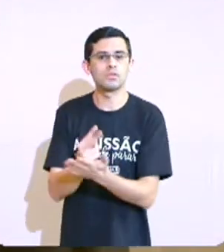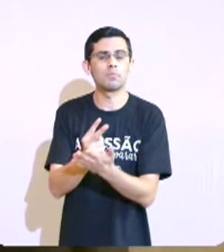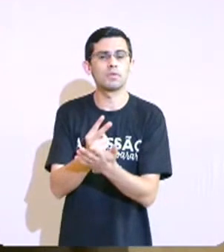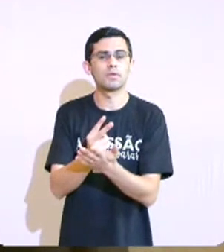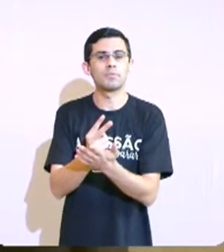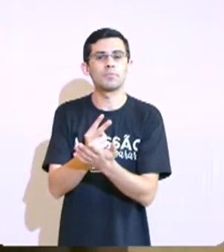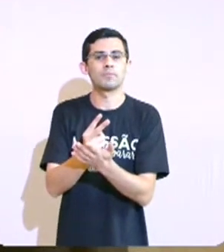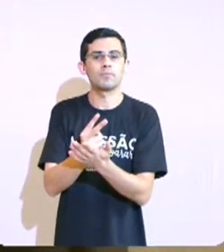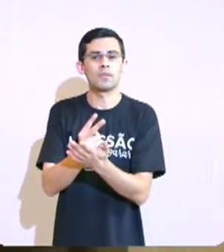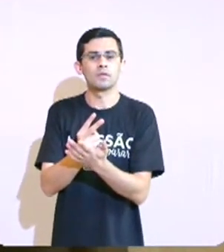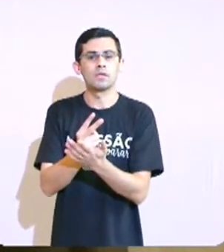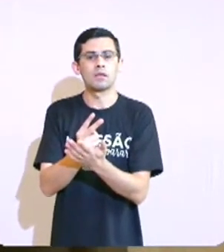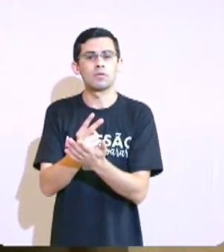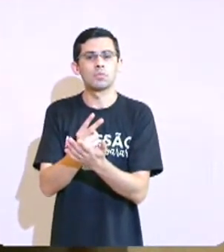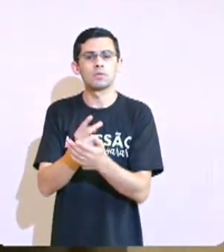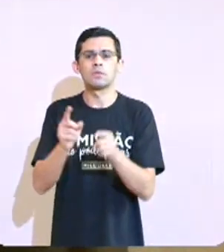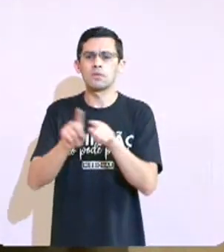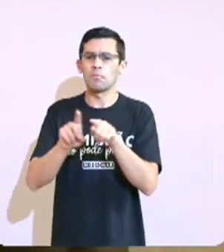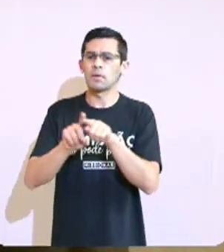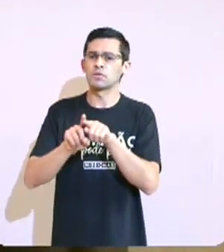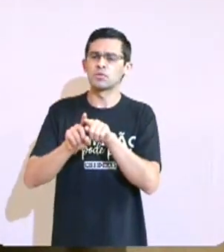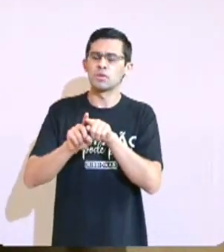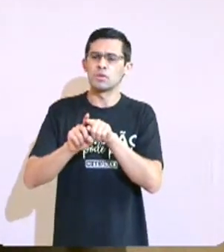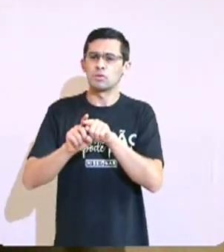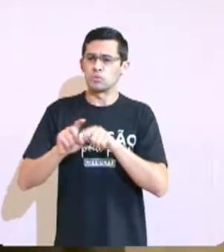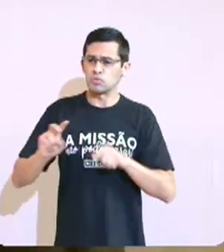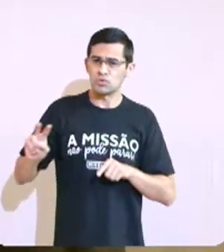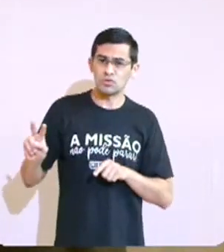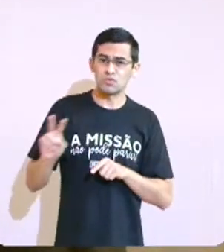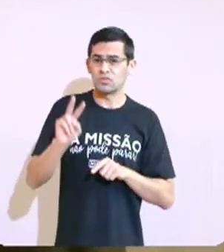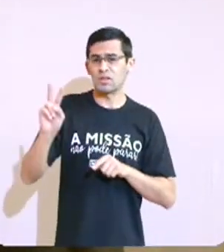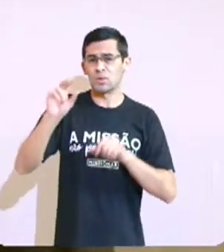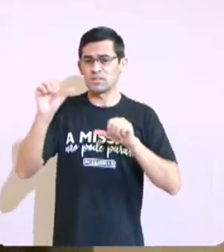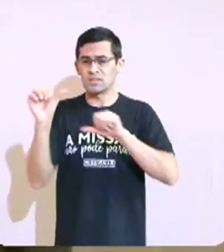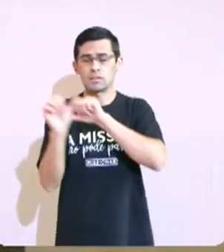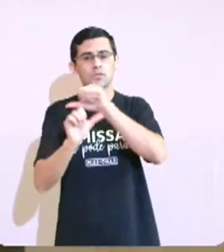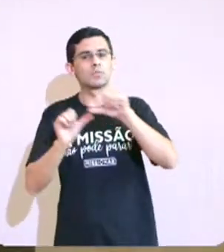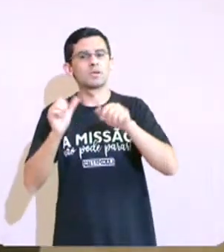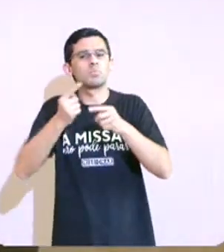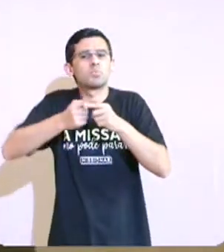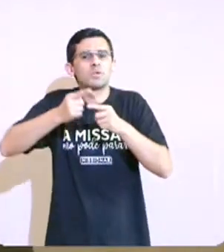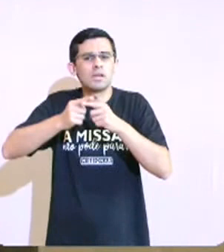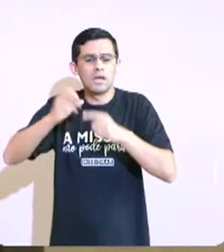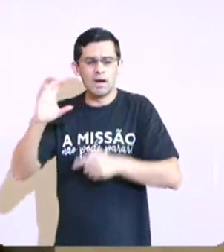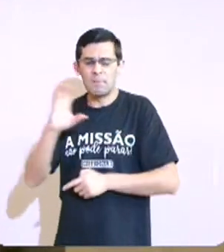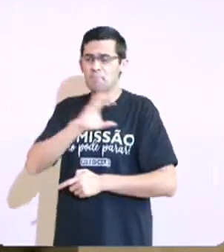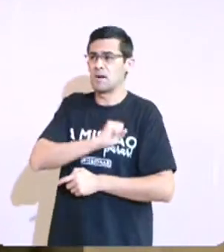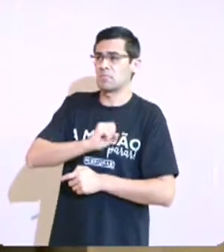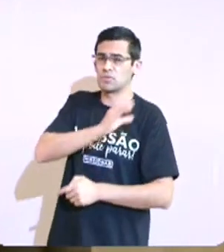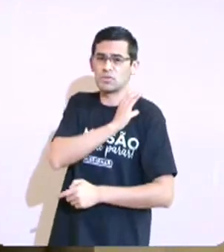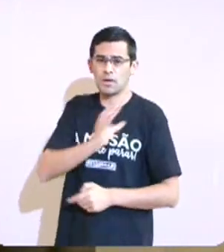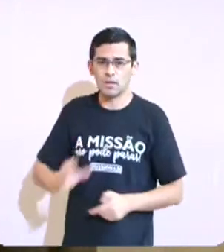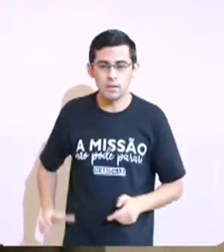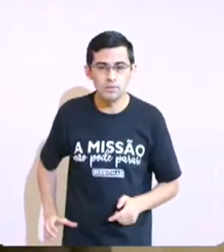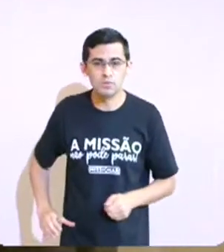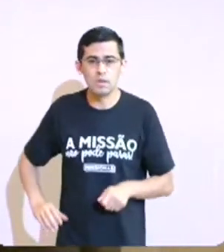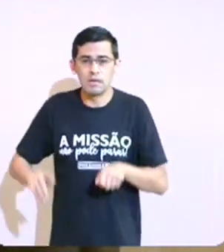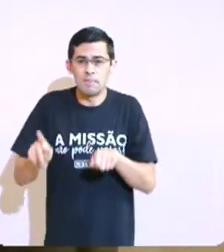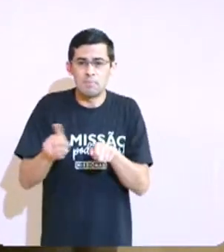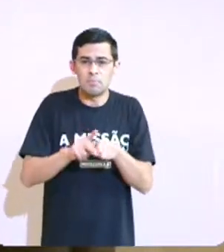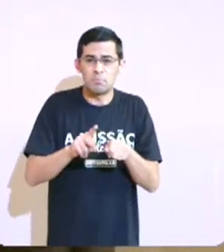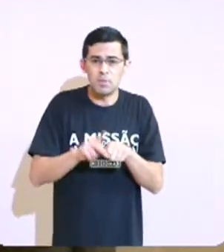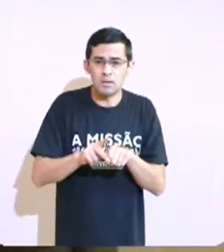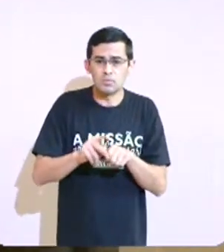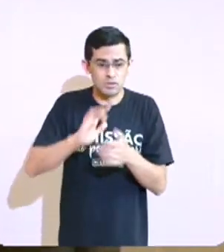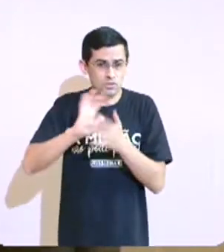Onde os seus padrões são uma verdadeira contracultura ao mundo, é por amor a Cristo, por paixão a Cristo. Pedro, tu